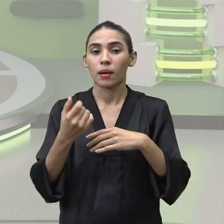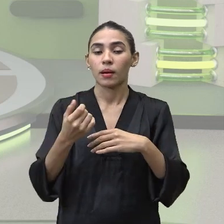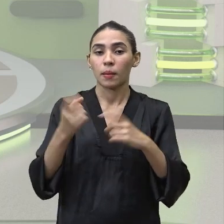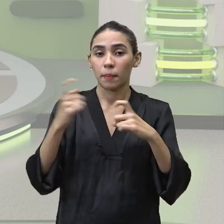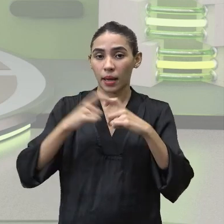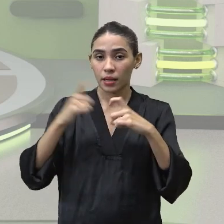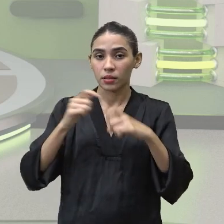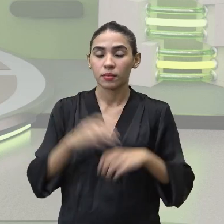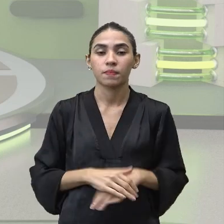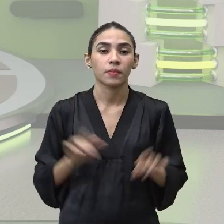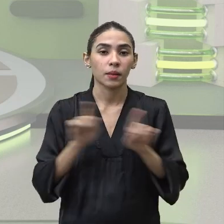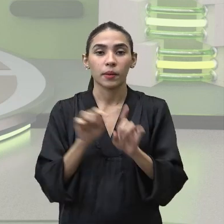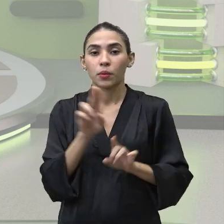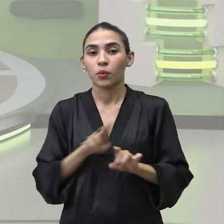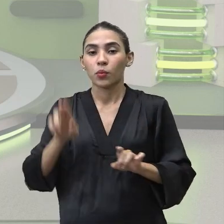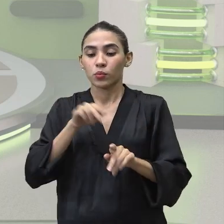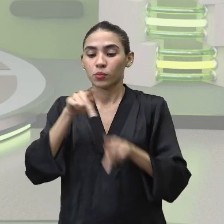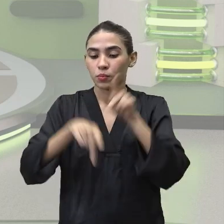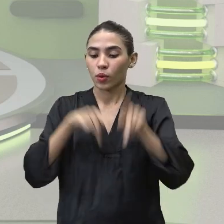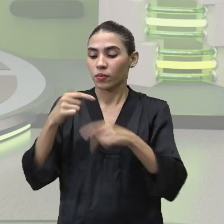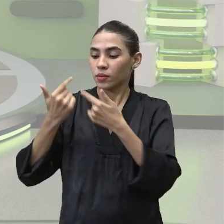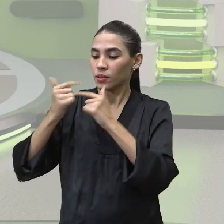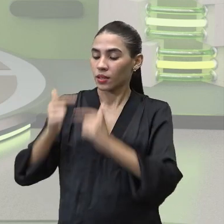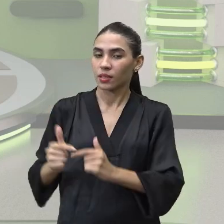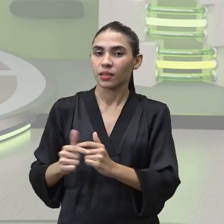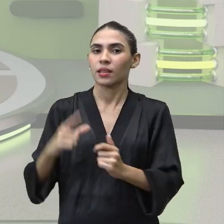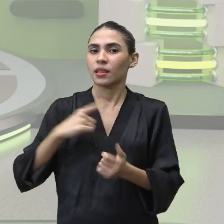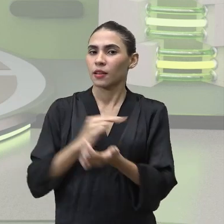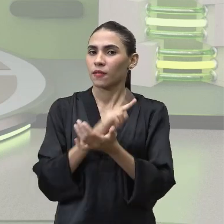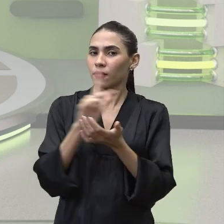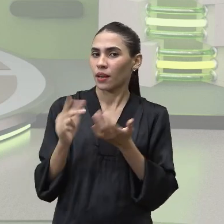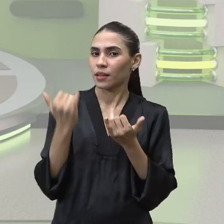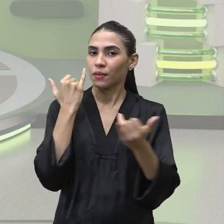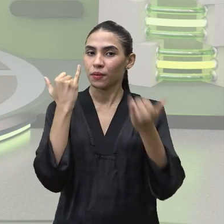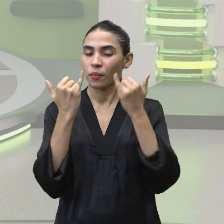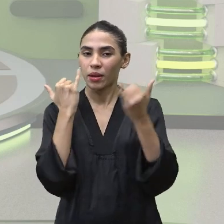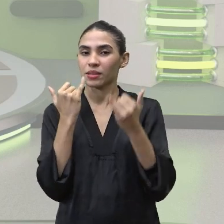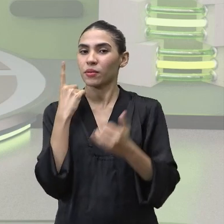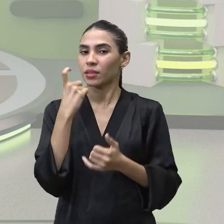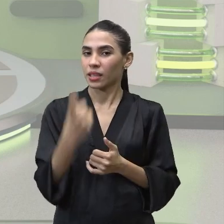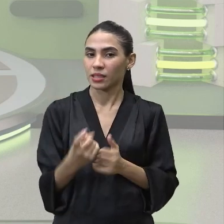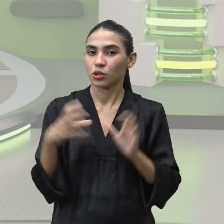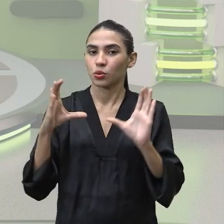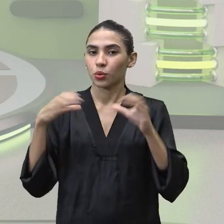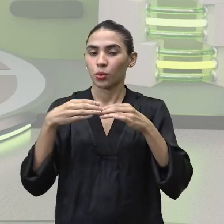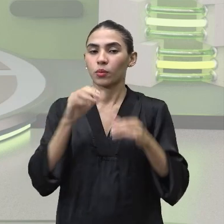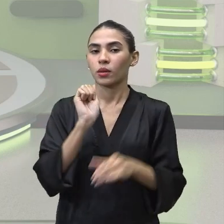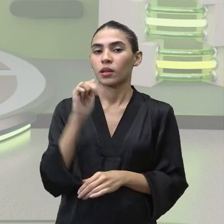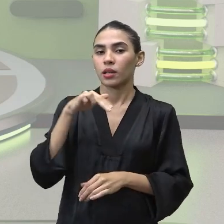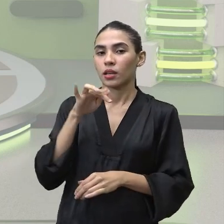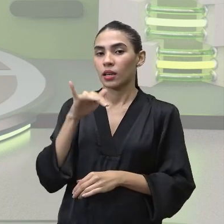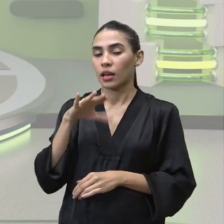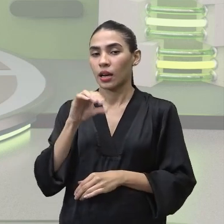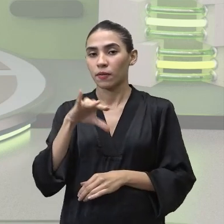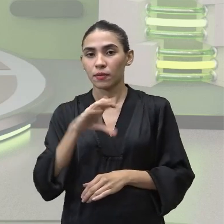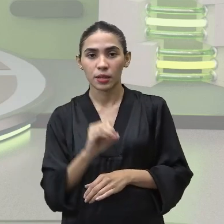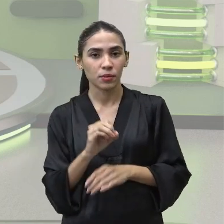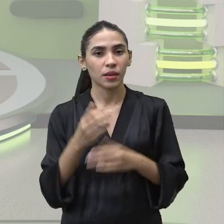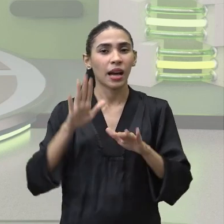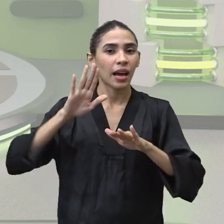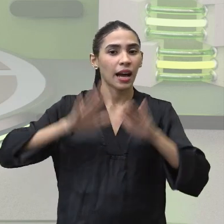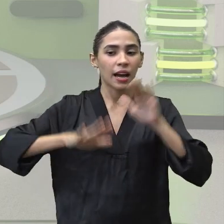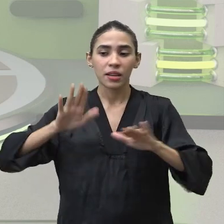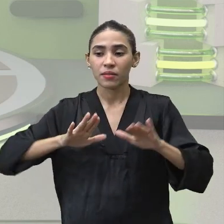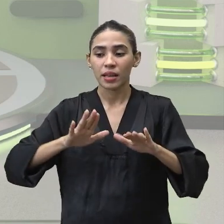uso dos povos tradicionais, ou seja, tem muita informação interessante sobre os anfíbios que às vezes passa